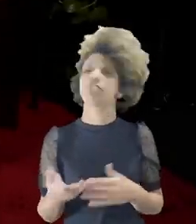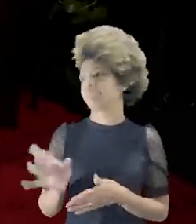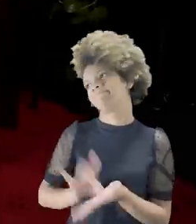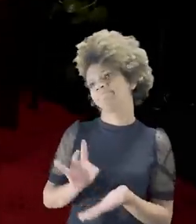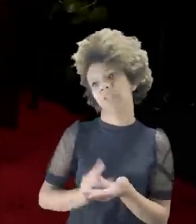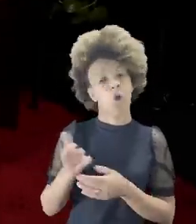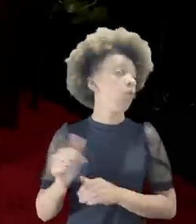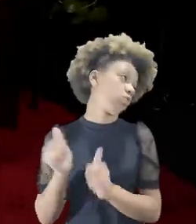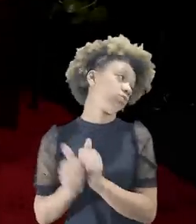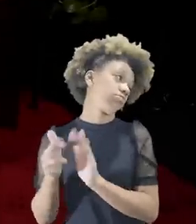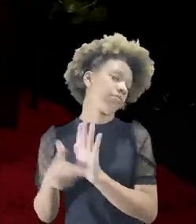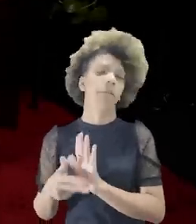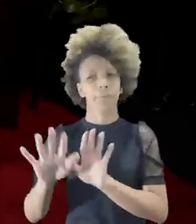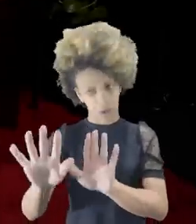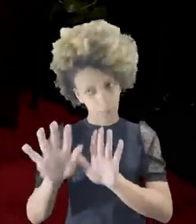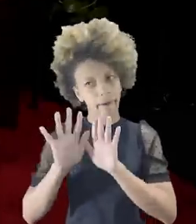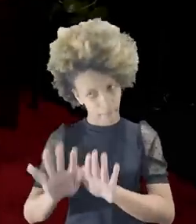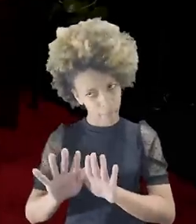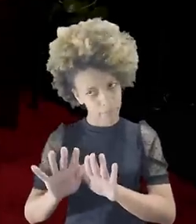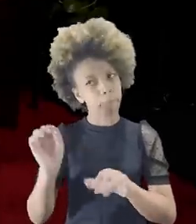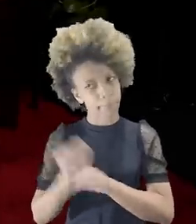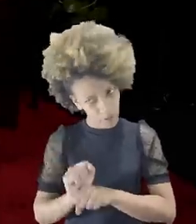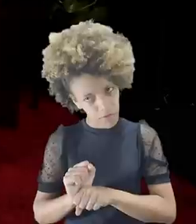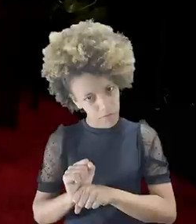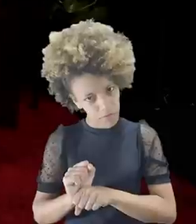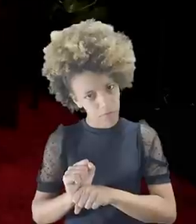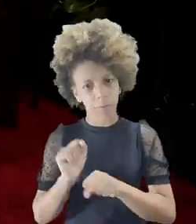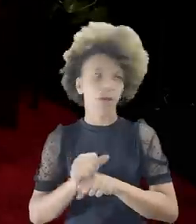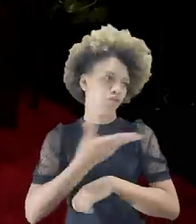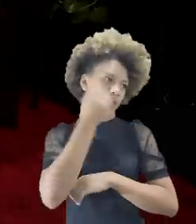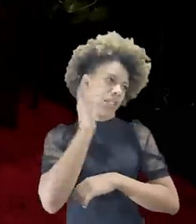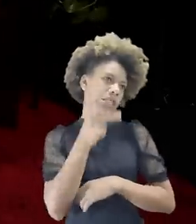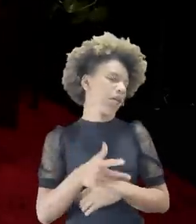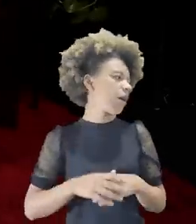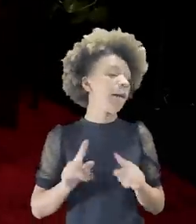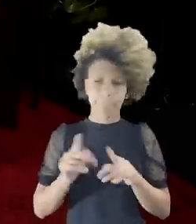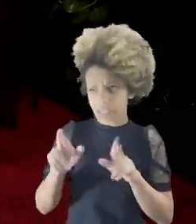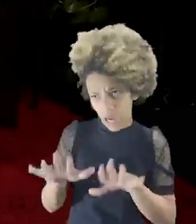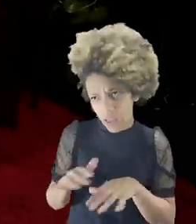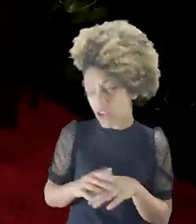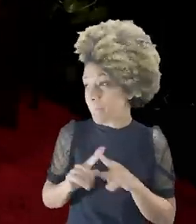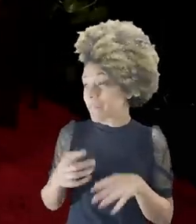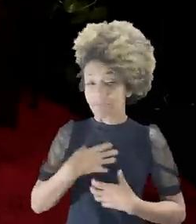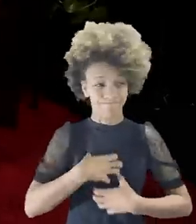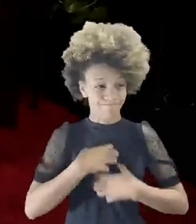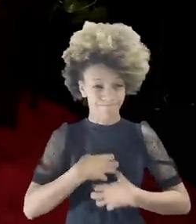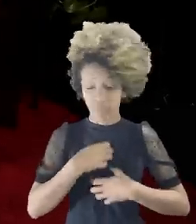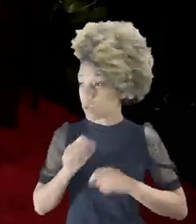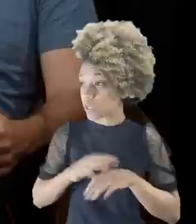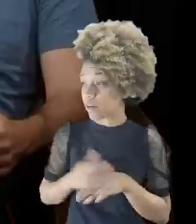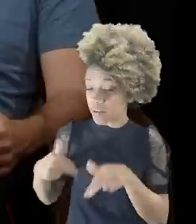regra do futebol para ver espera aí calma sem nada no futebol Mas relaxa mas isso me irrita de ver o cara